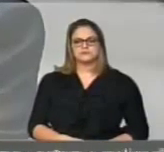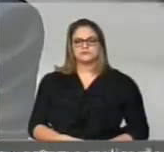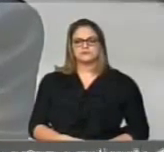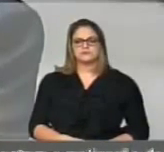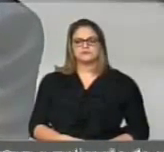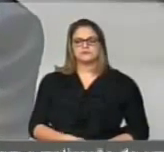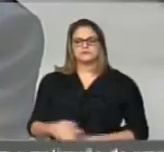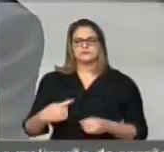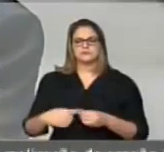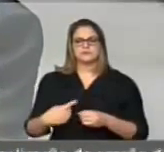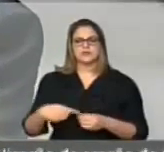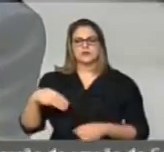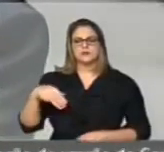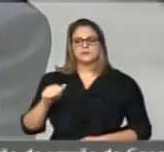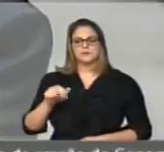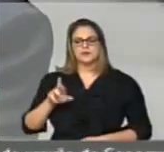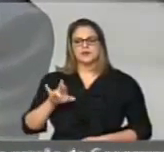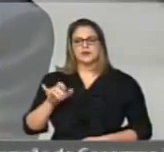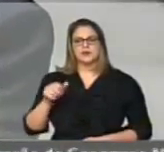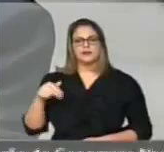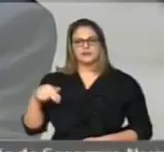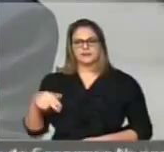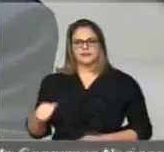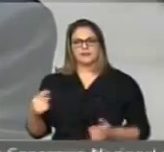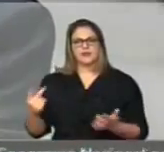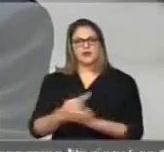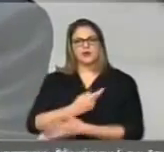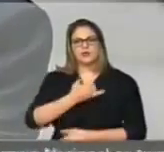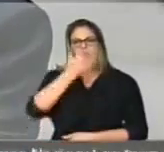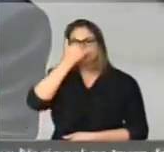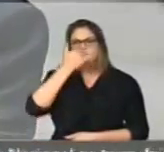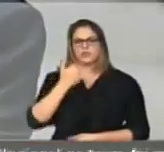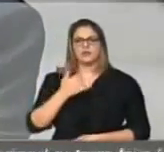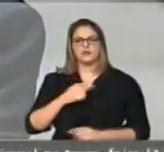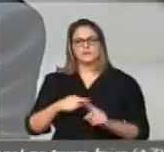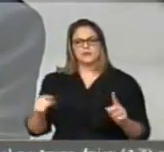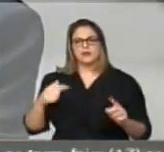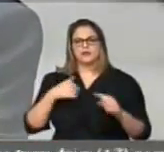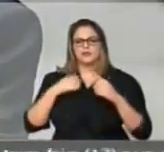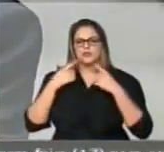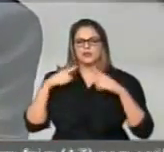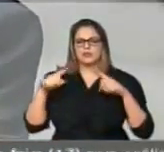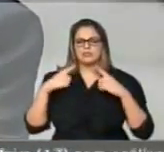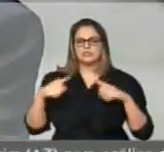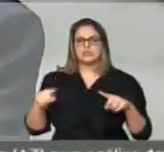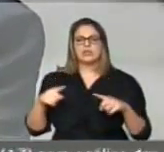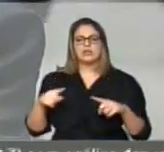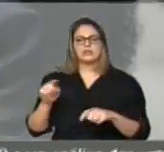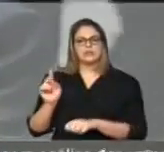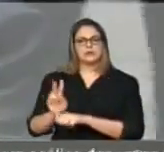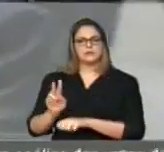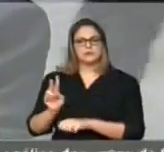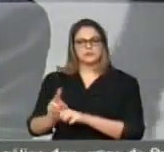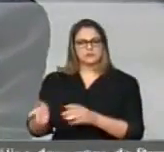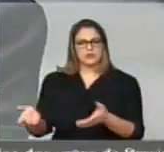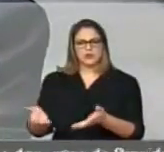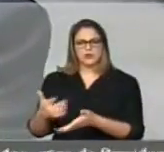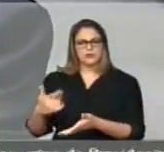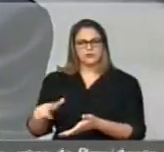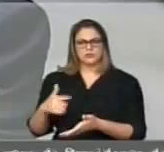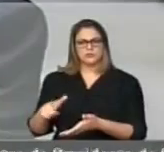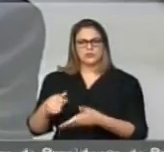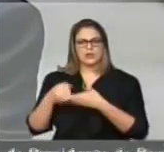de Mariana, em que nós queremos criticar a cobertura midiática que está sendo feita, porque